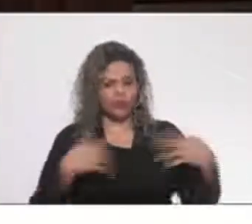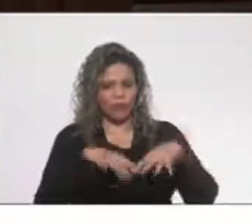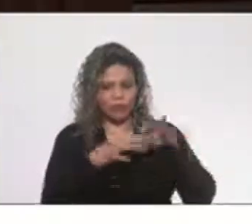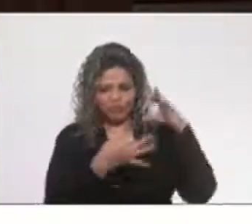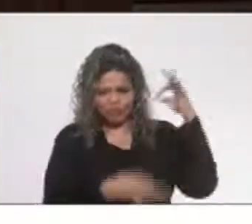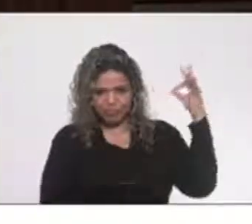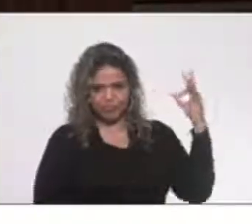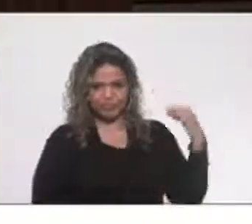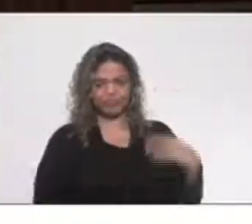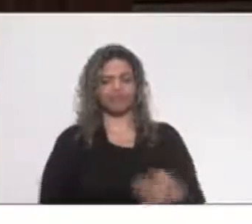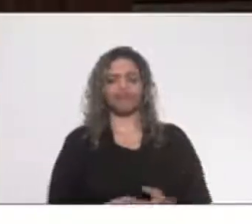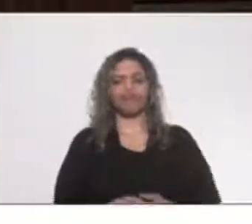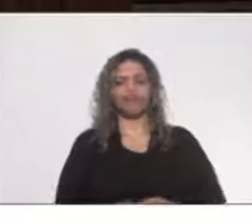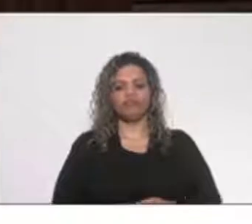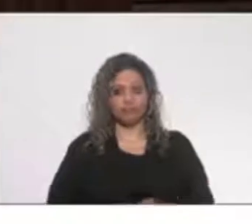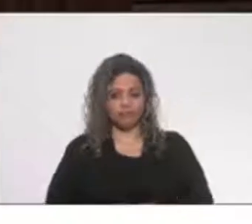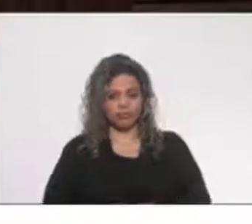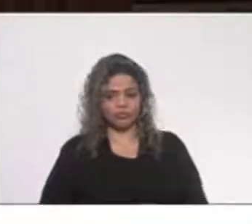longo